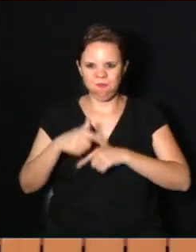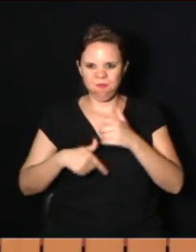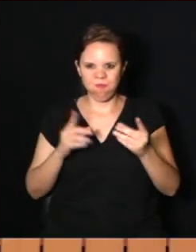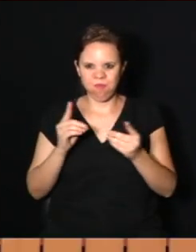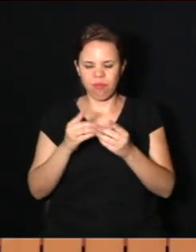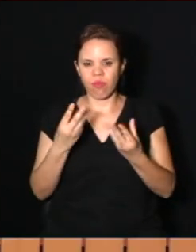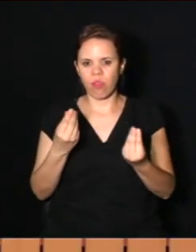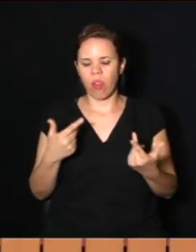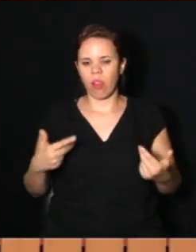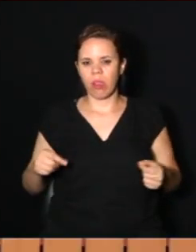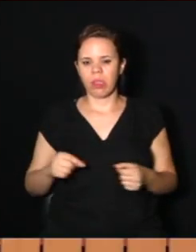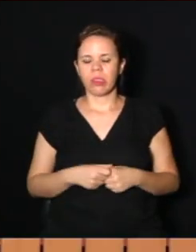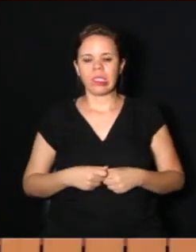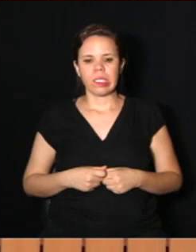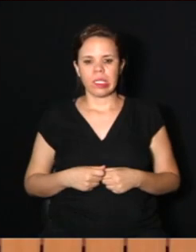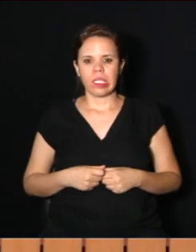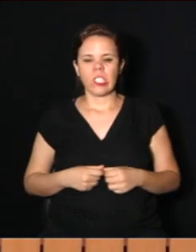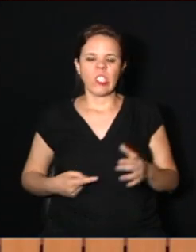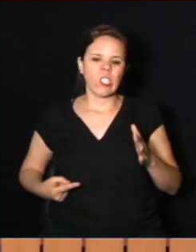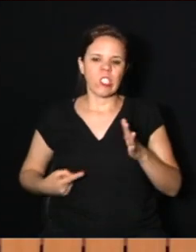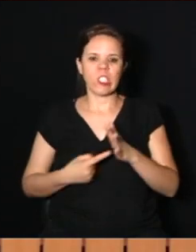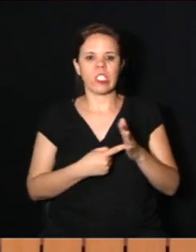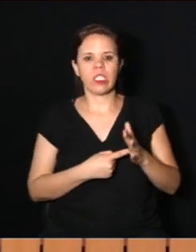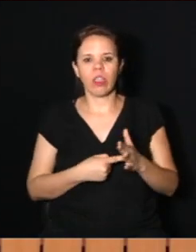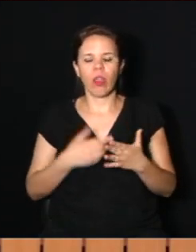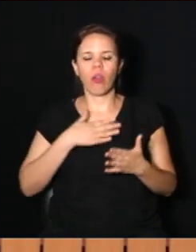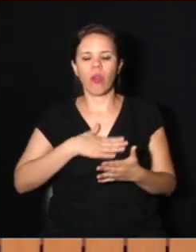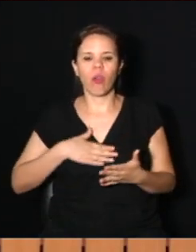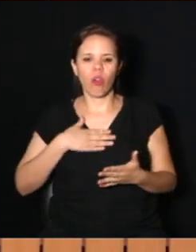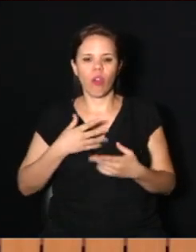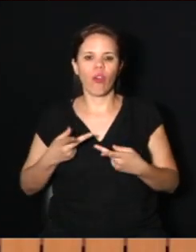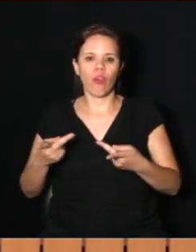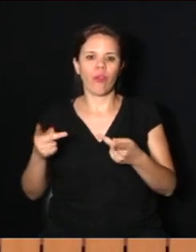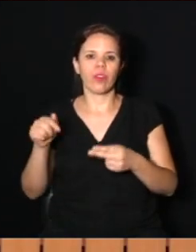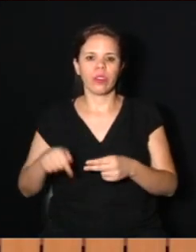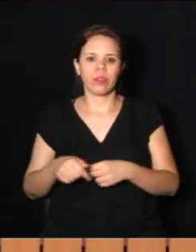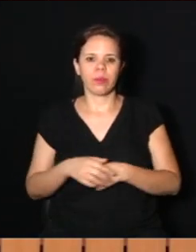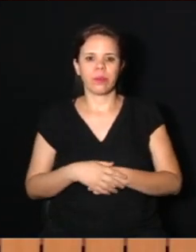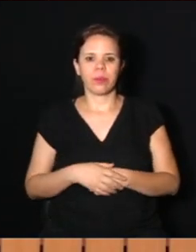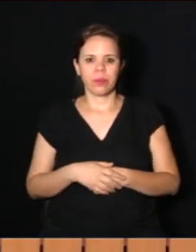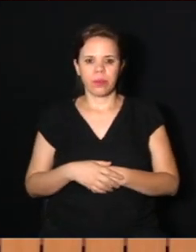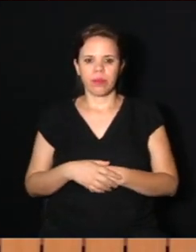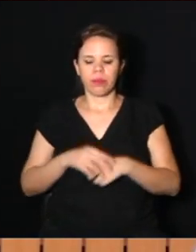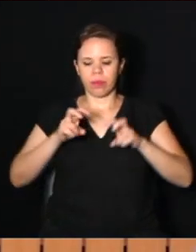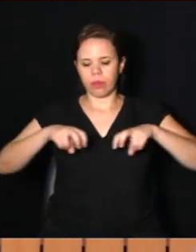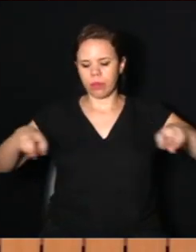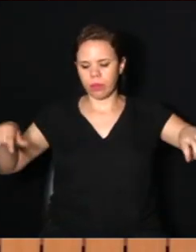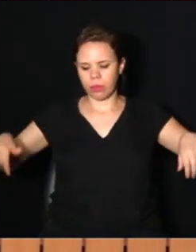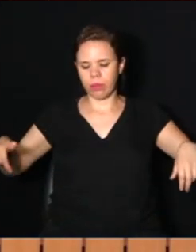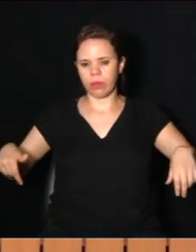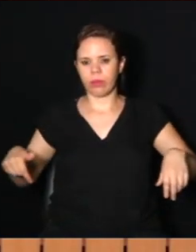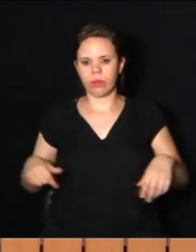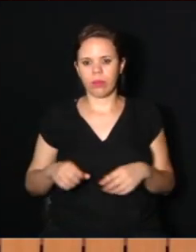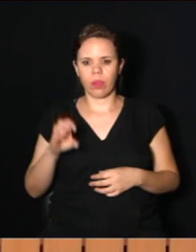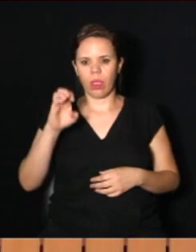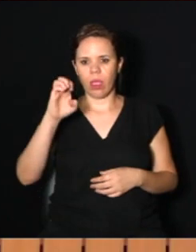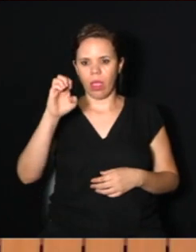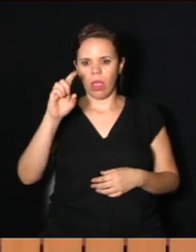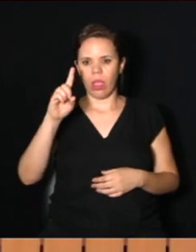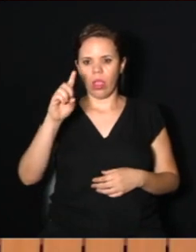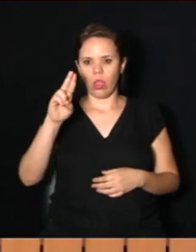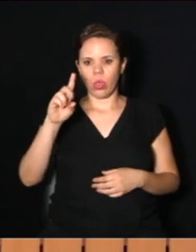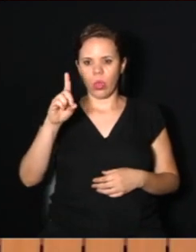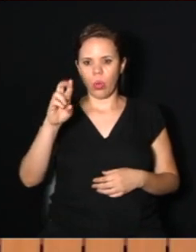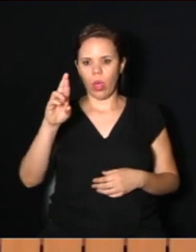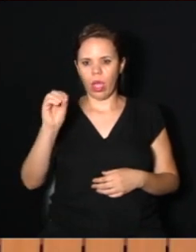de elementos que nos foram denunciados. Então eu gostaria de convidar aqui, para compor a mesa, o Eduardo Pedroso, que